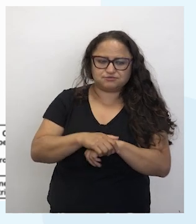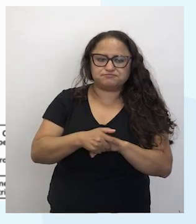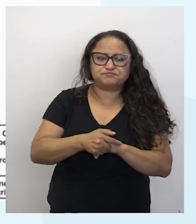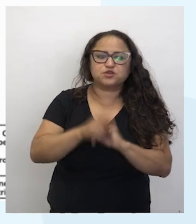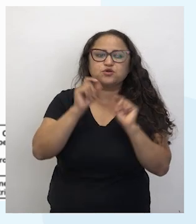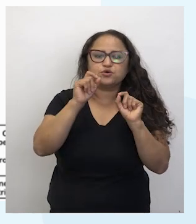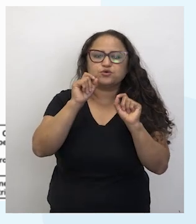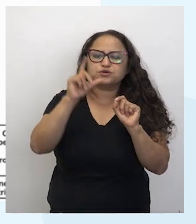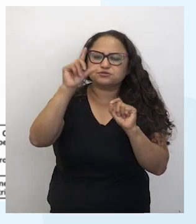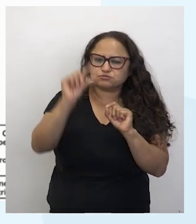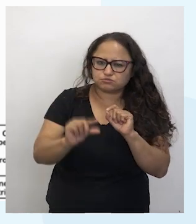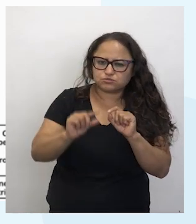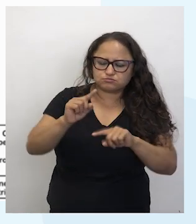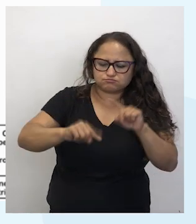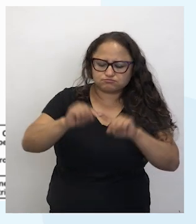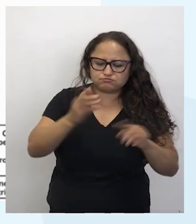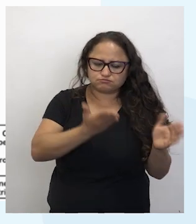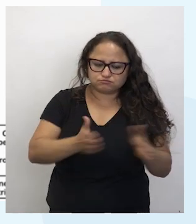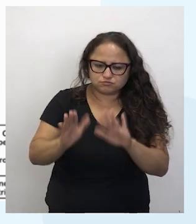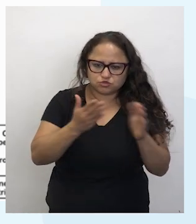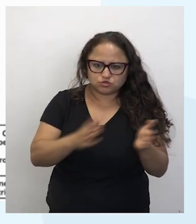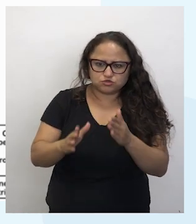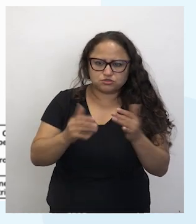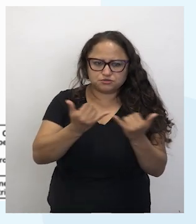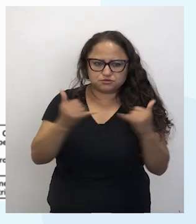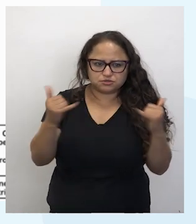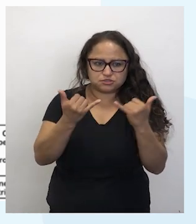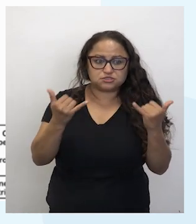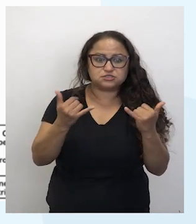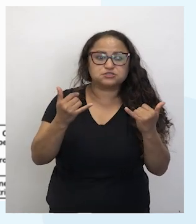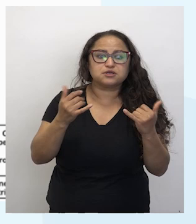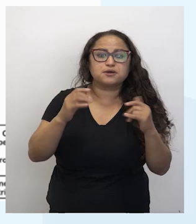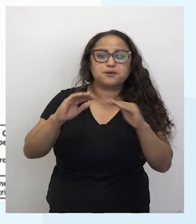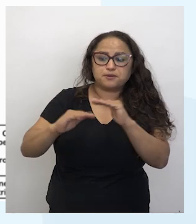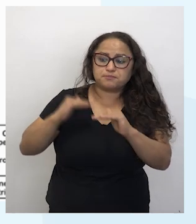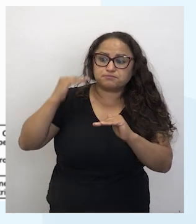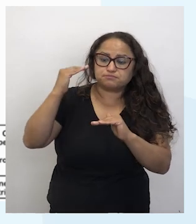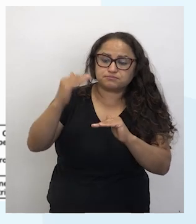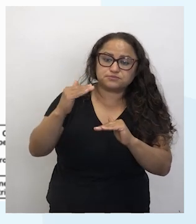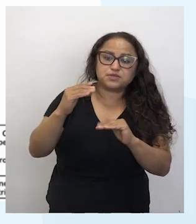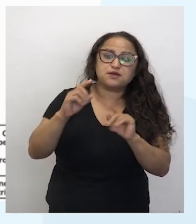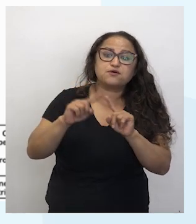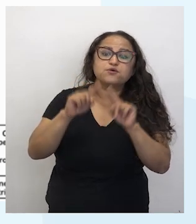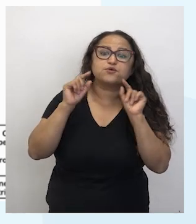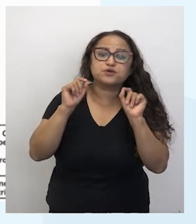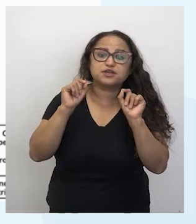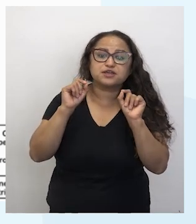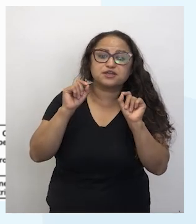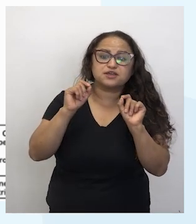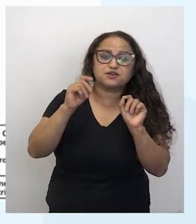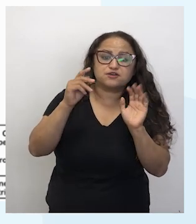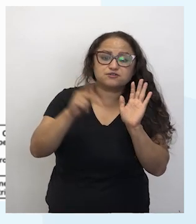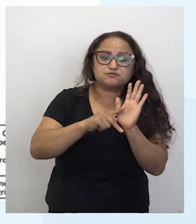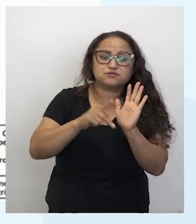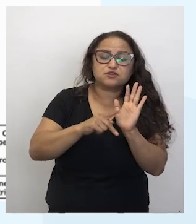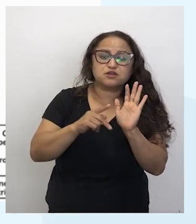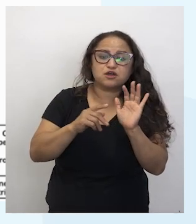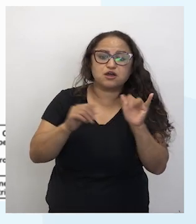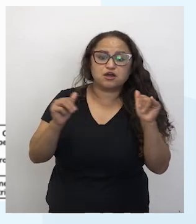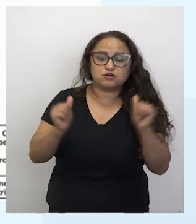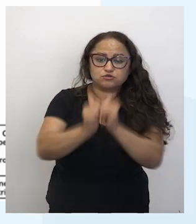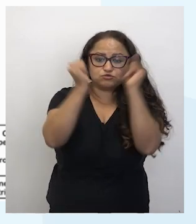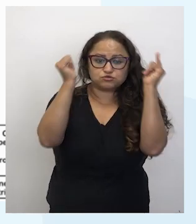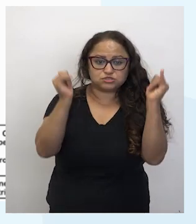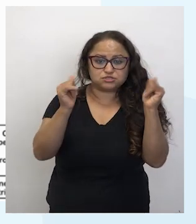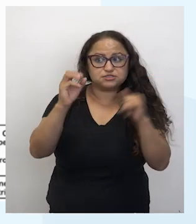processo de produção de eletricidade deve-se, sobretudo, ao fato de as usinas Olha, A, vamos lá.